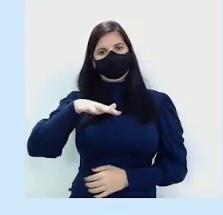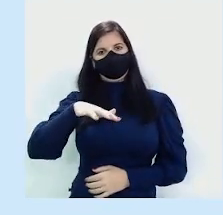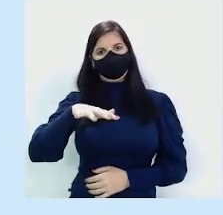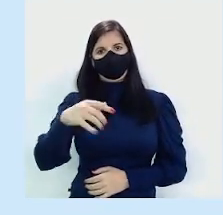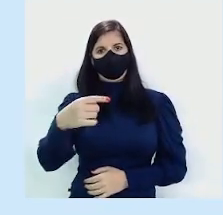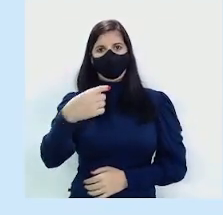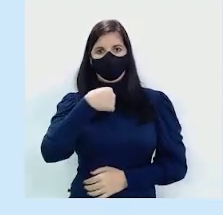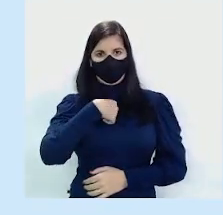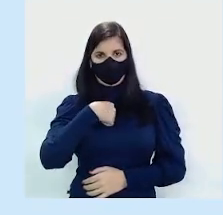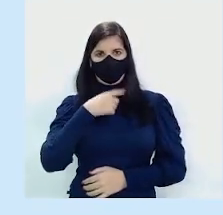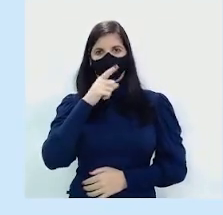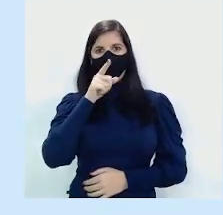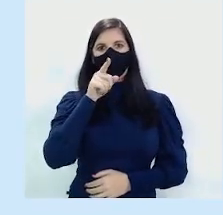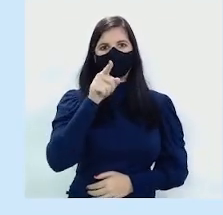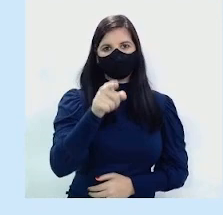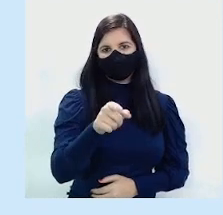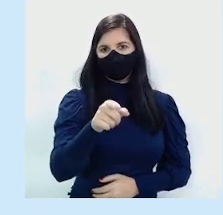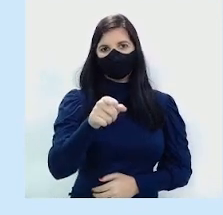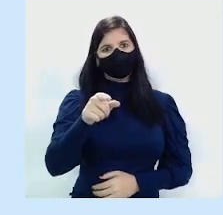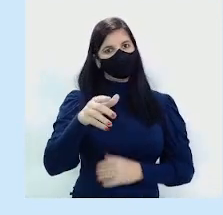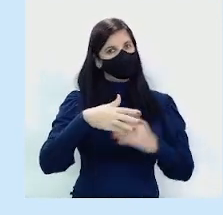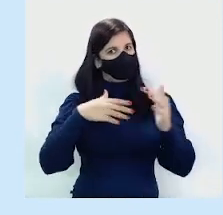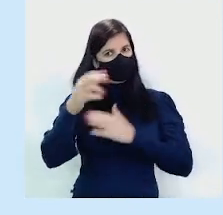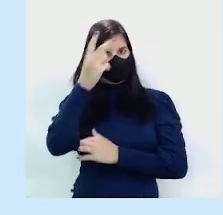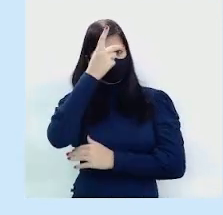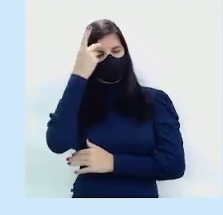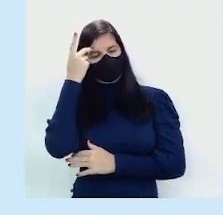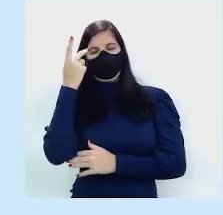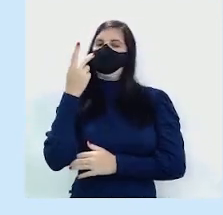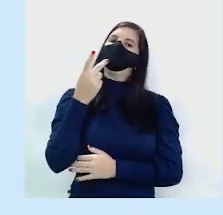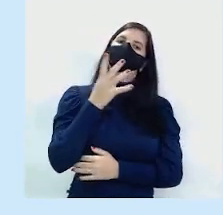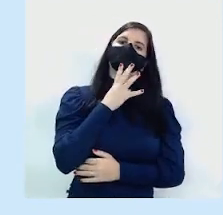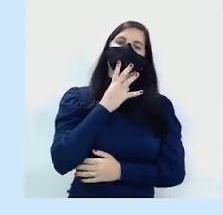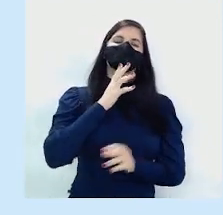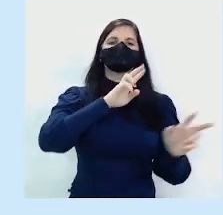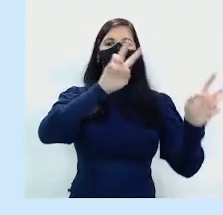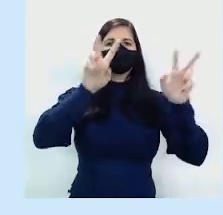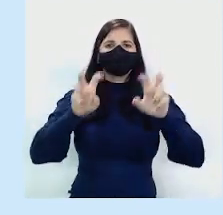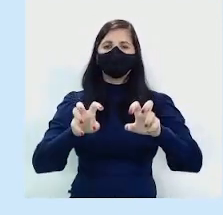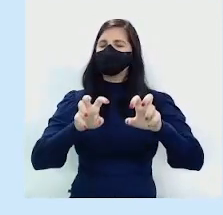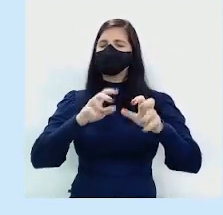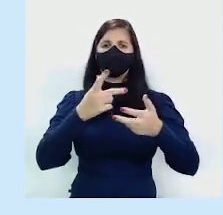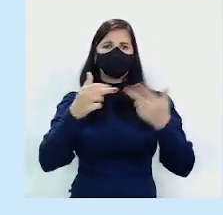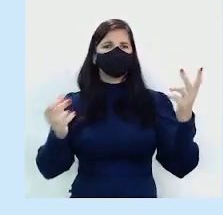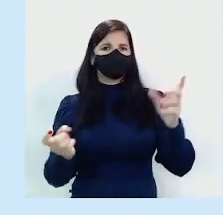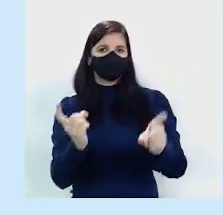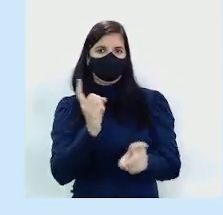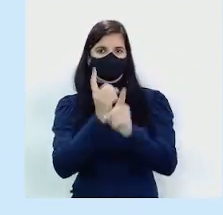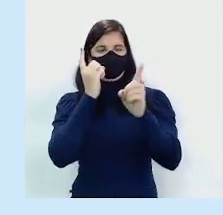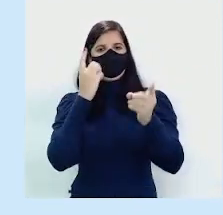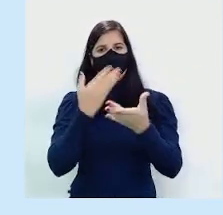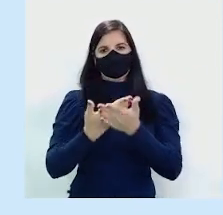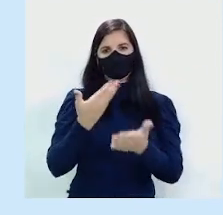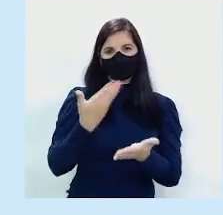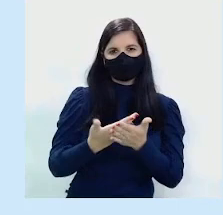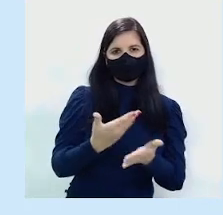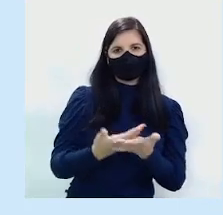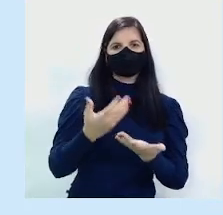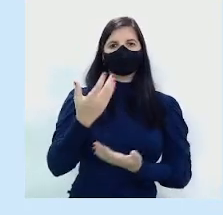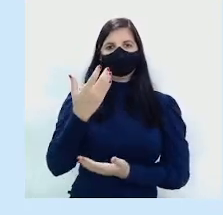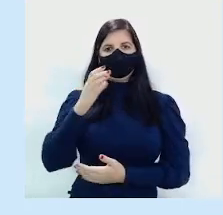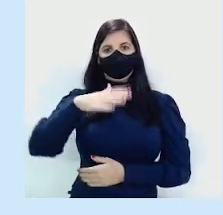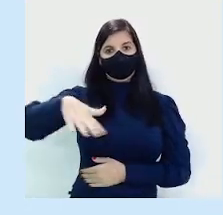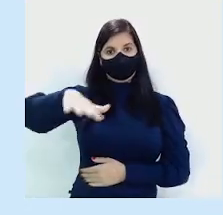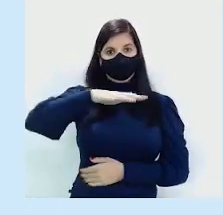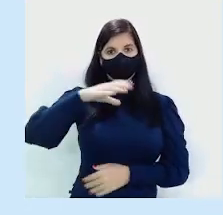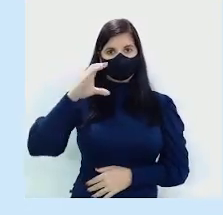como eu, como você que está em casa, um pouco daquilo que foi descoberto, né, que está sendo estudado pelos